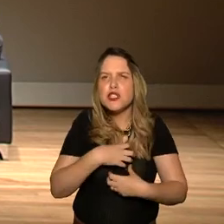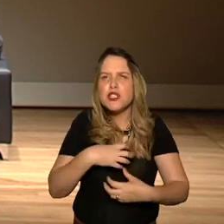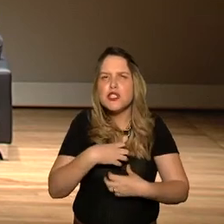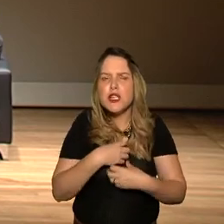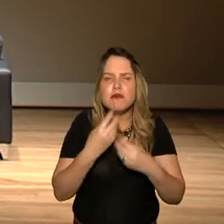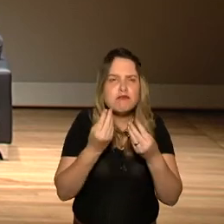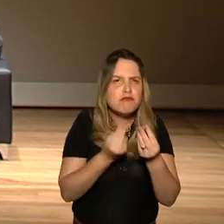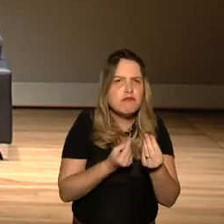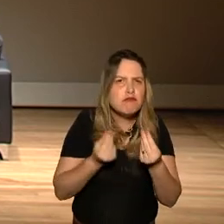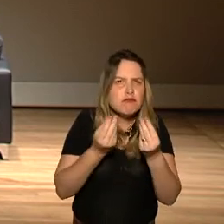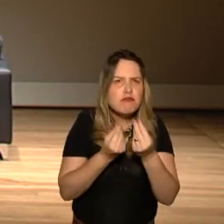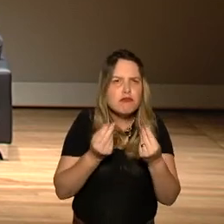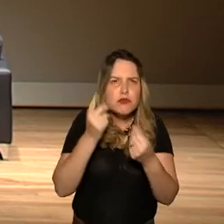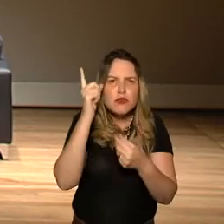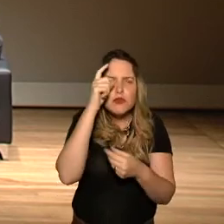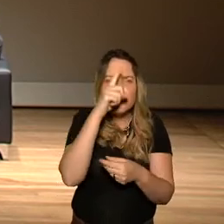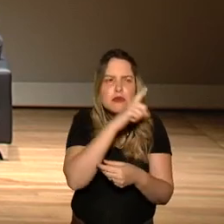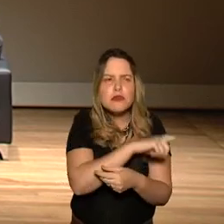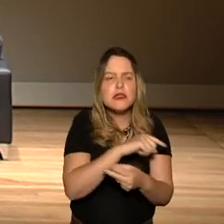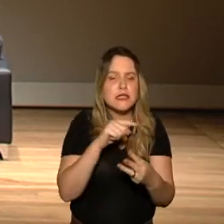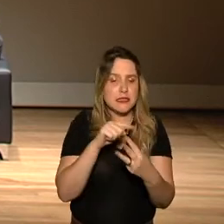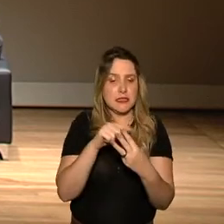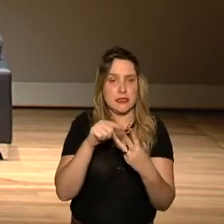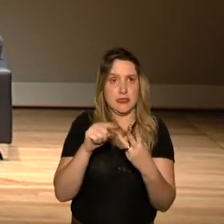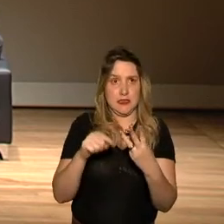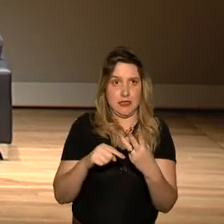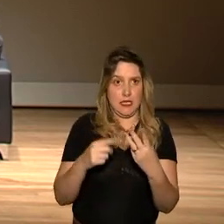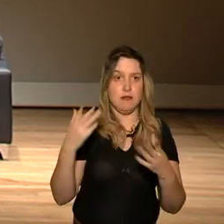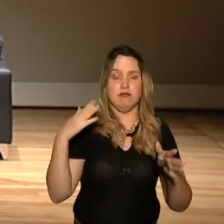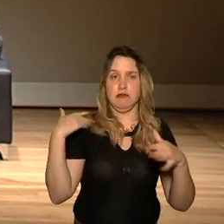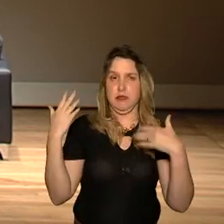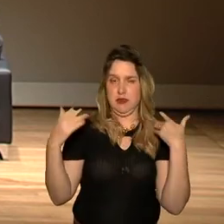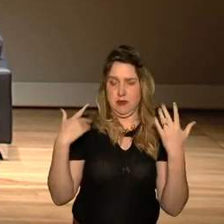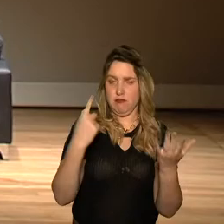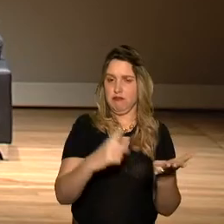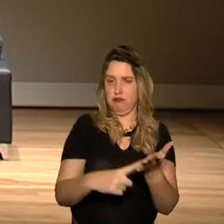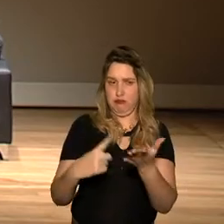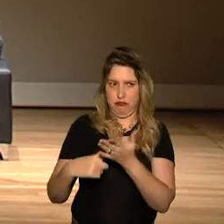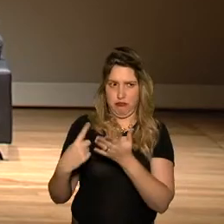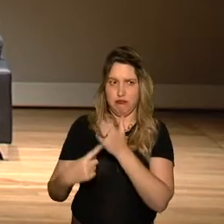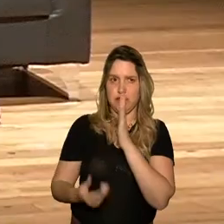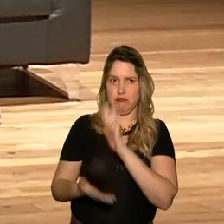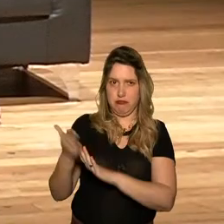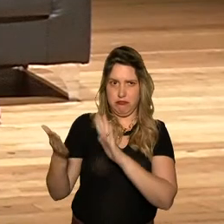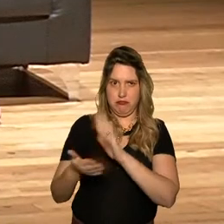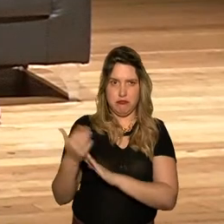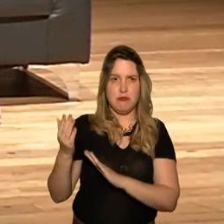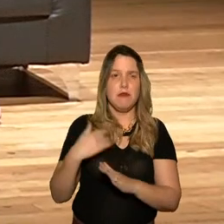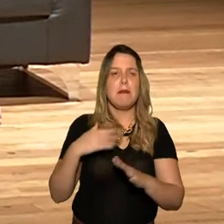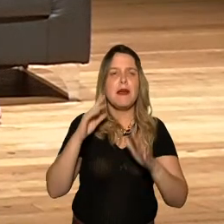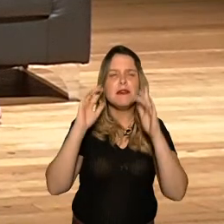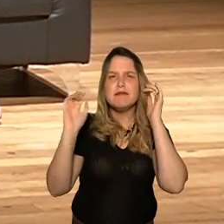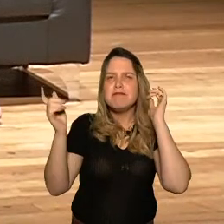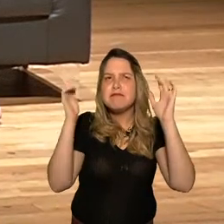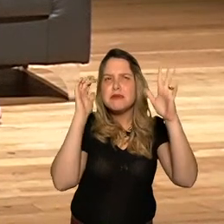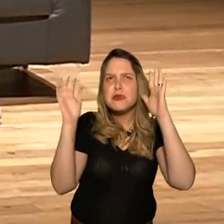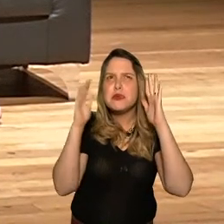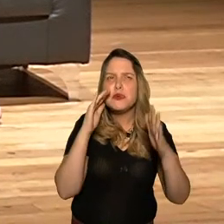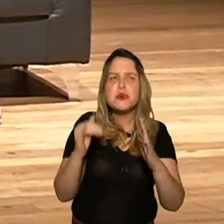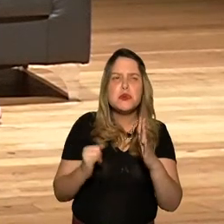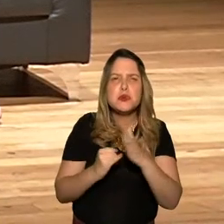eu faço três passeios no ano um por etapa eu tenho que pensar tudo isso dentro da minha instituição